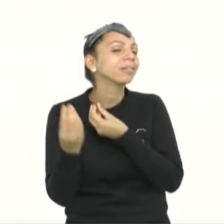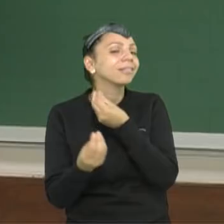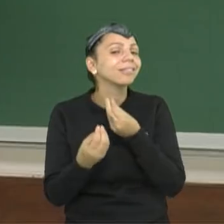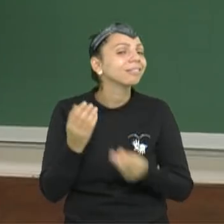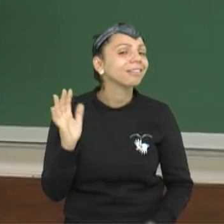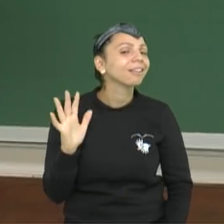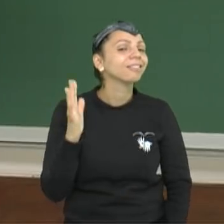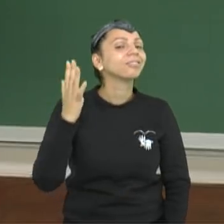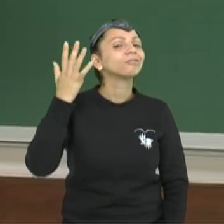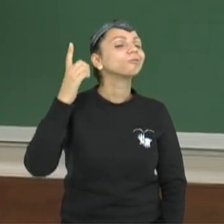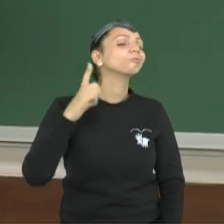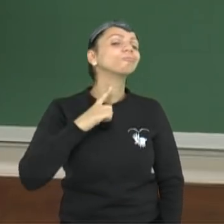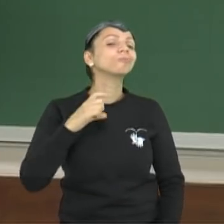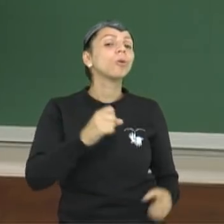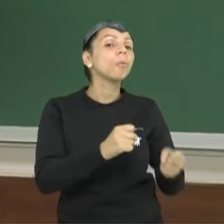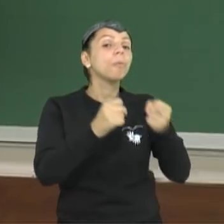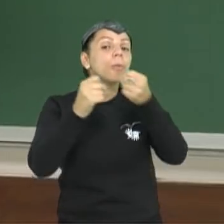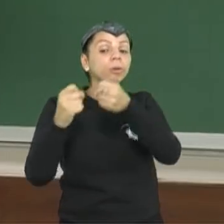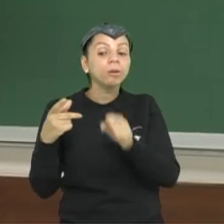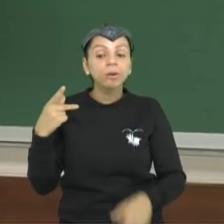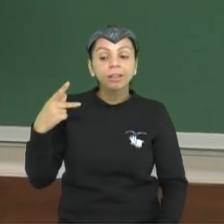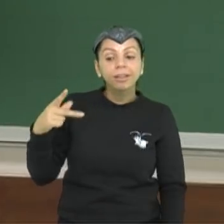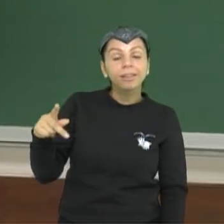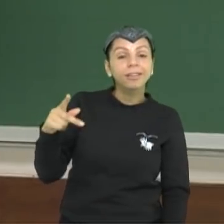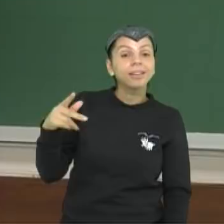O que que ela tem? Qual é o poder dela?